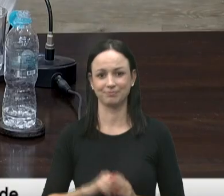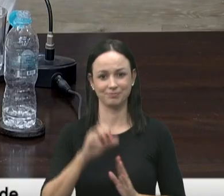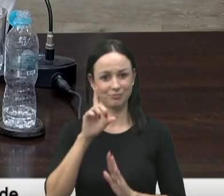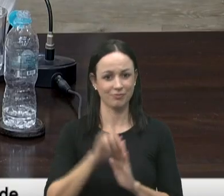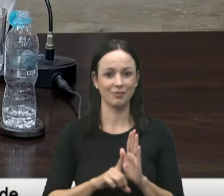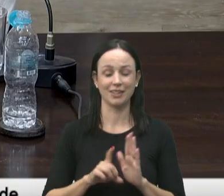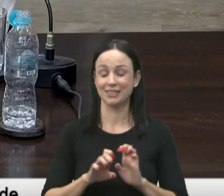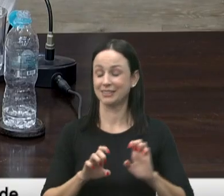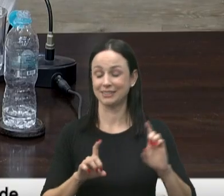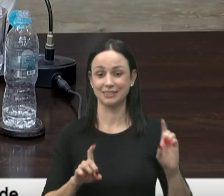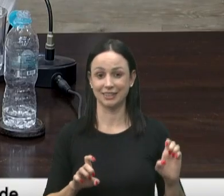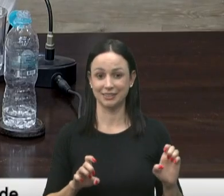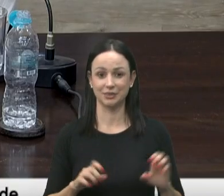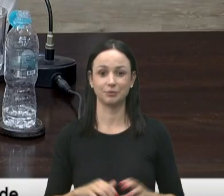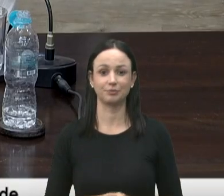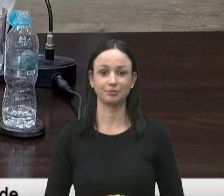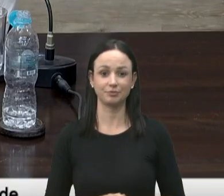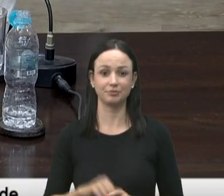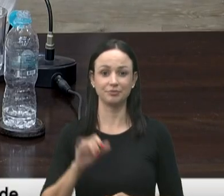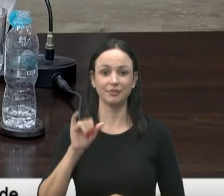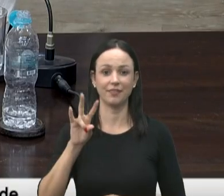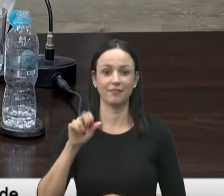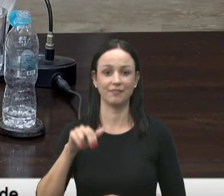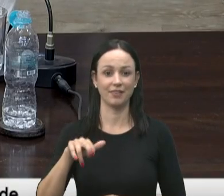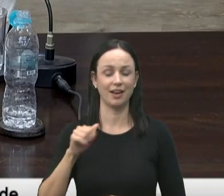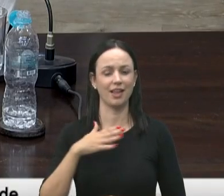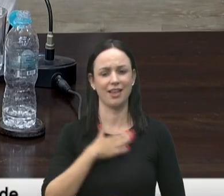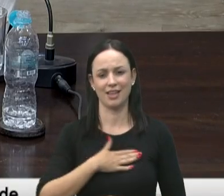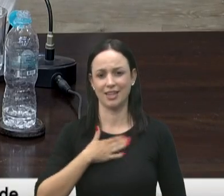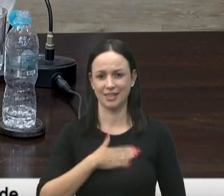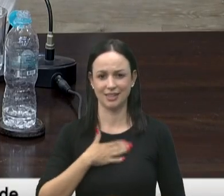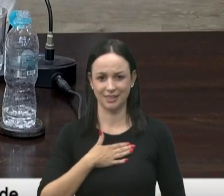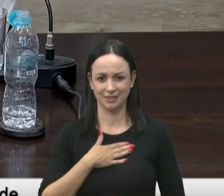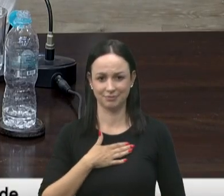esquerda. A Ivana é uma querida,